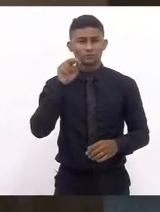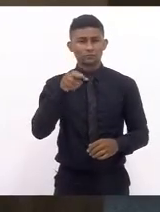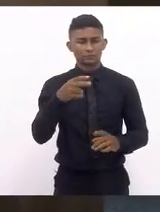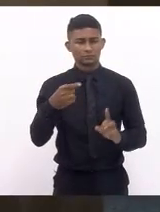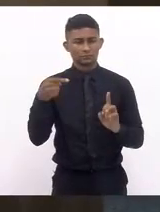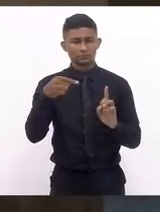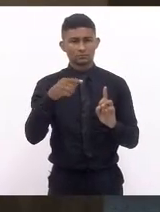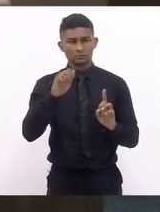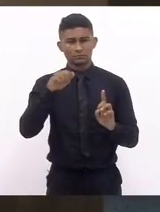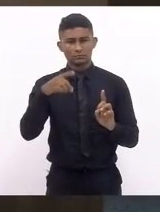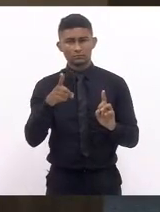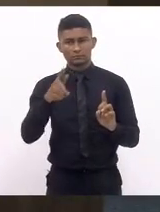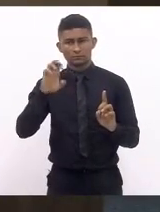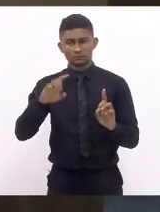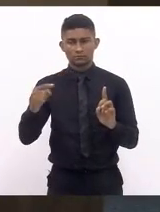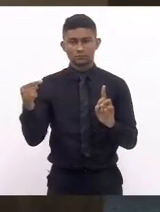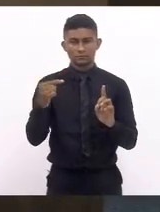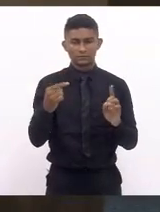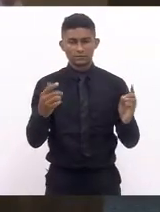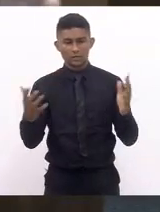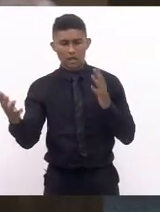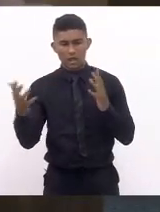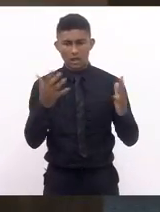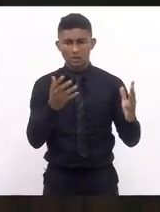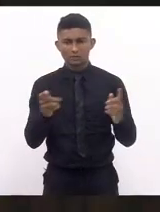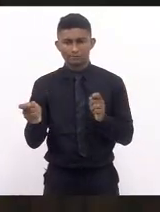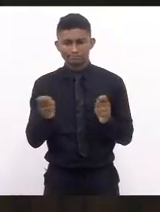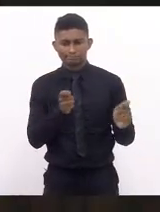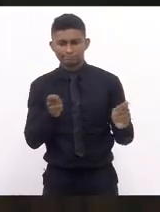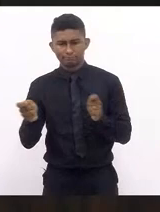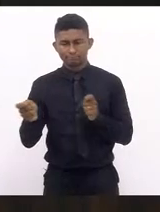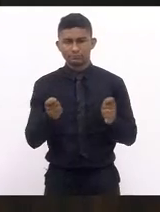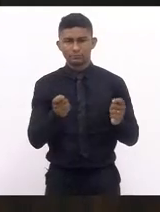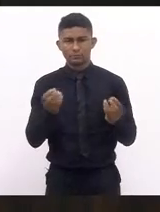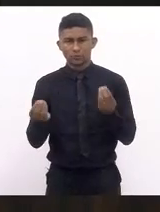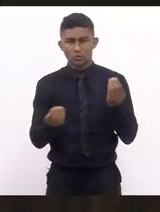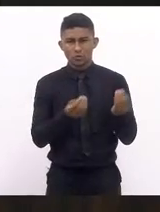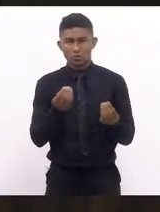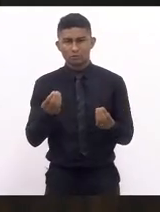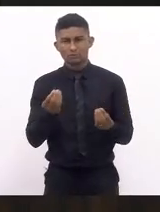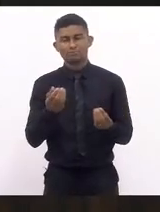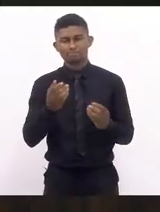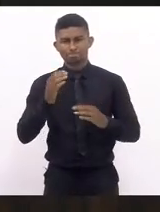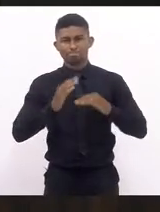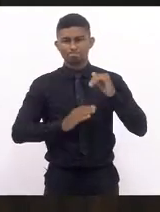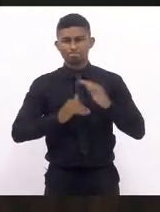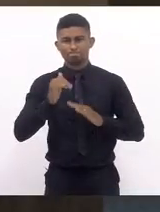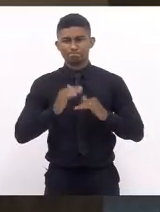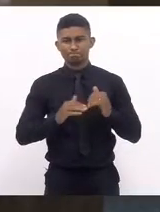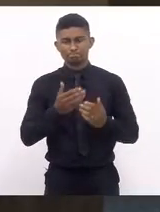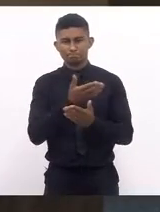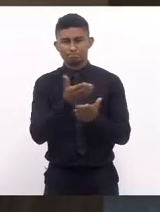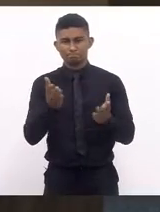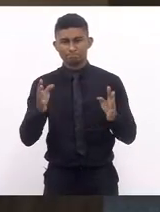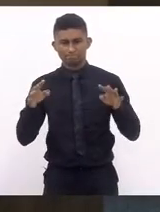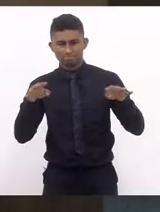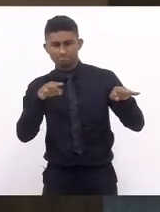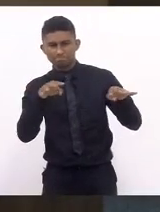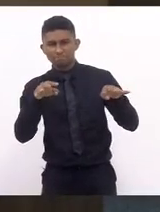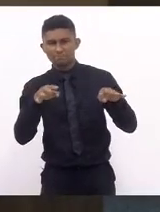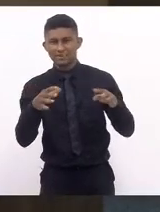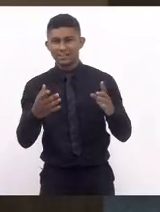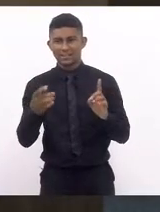é que o André administra essas encrencas esses embates de forma extremamente competente extremamente